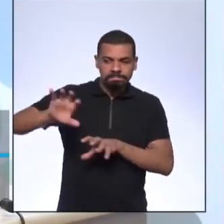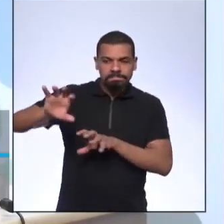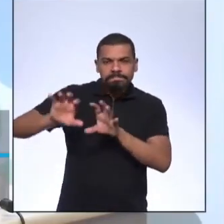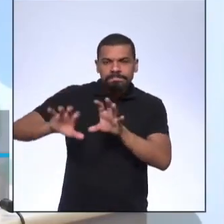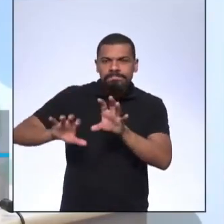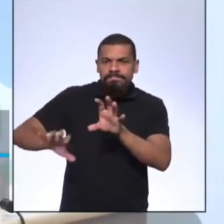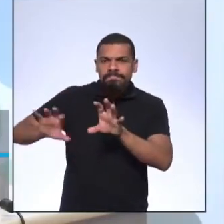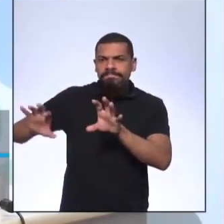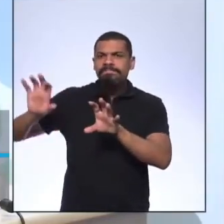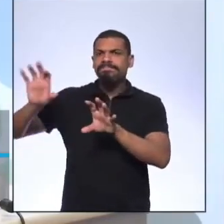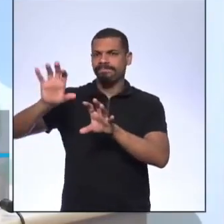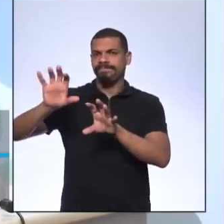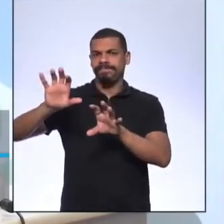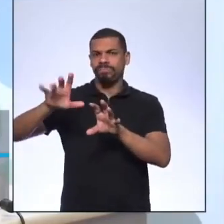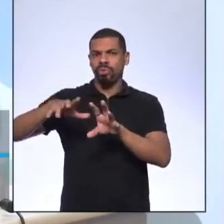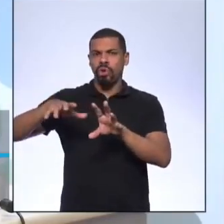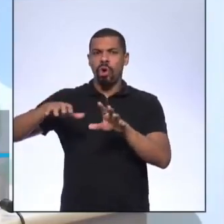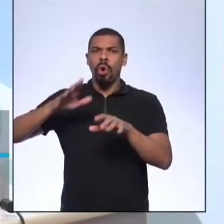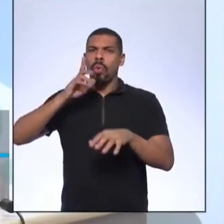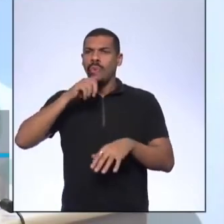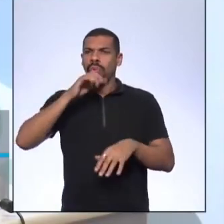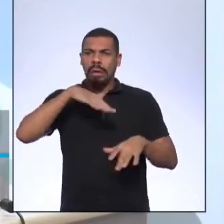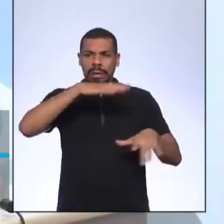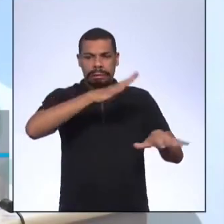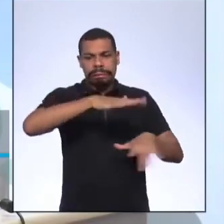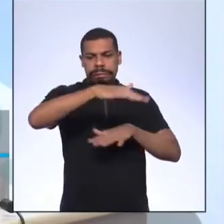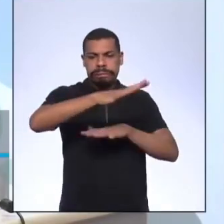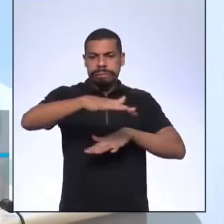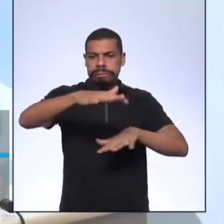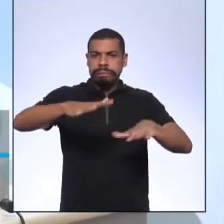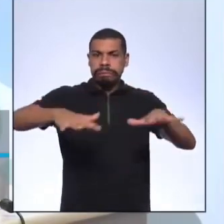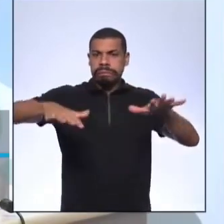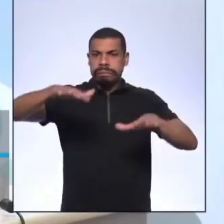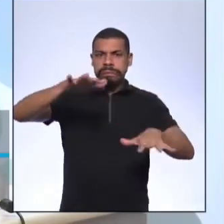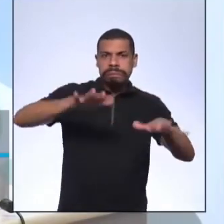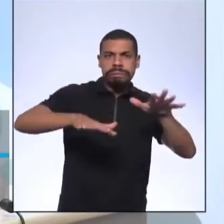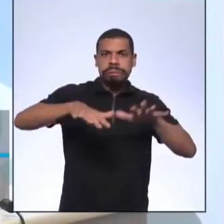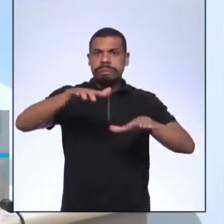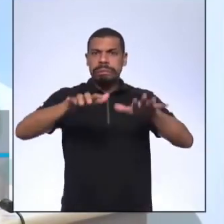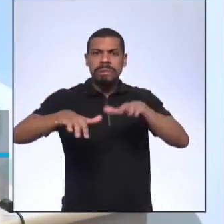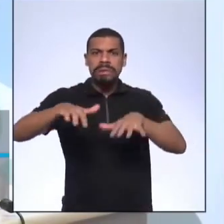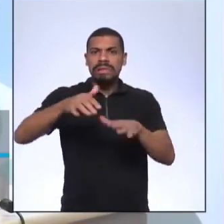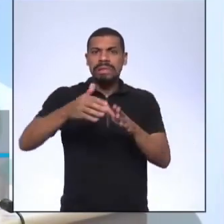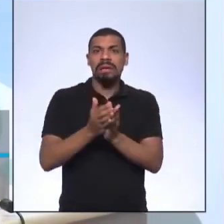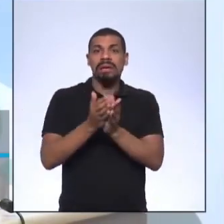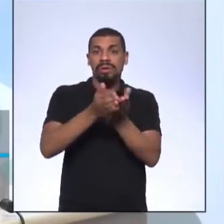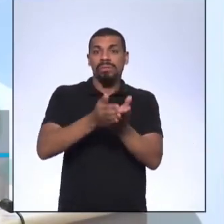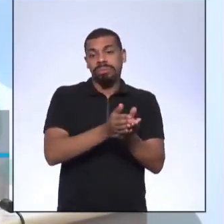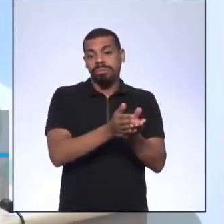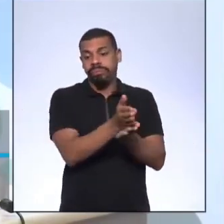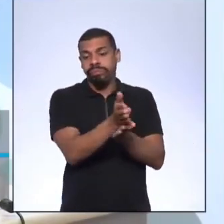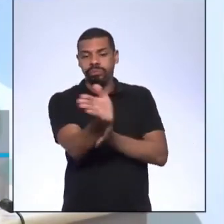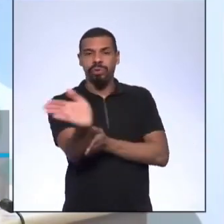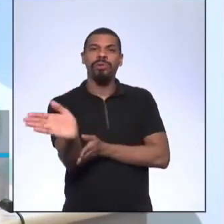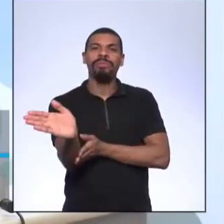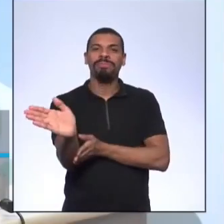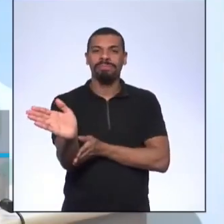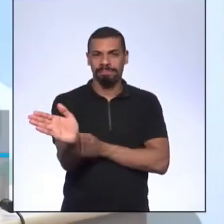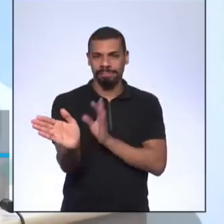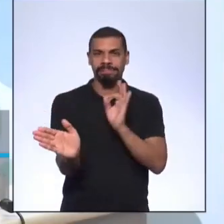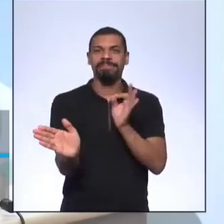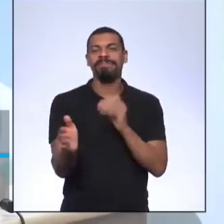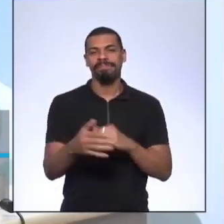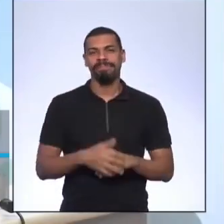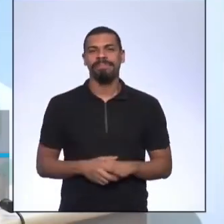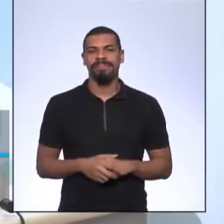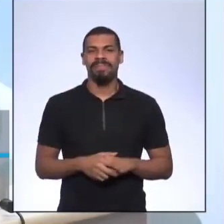do Atlântico era muito revolto, o mar, então era muito fácil ter desvios, ter naufrágios, ter tempestades, mas aquela questão,